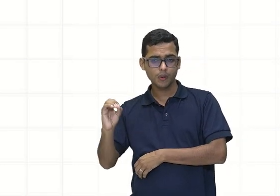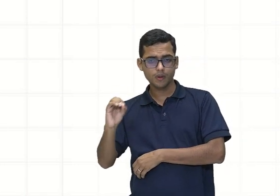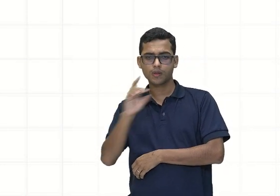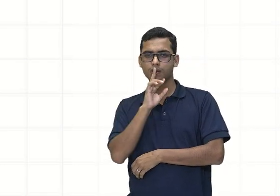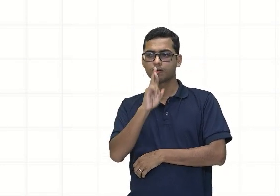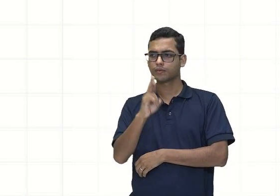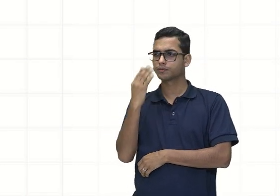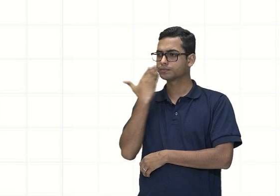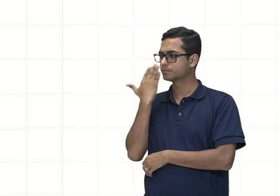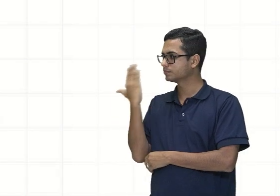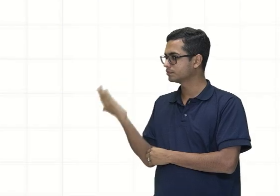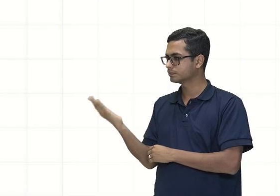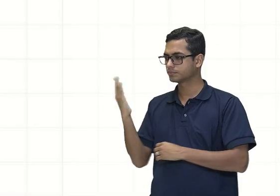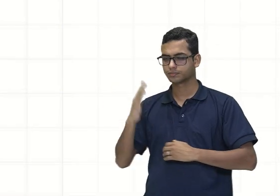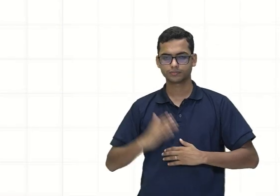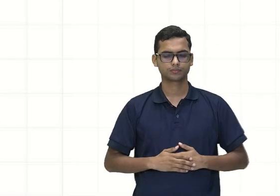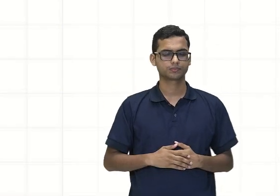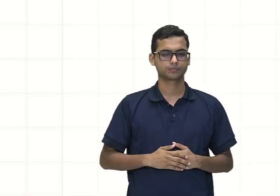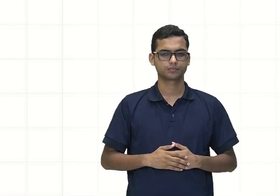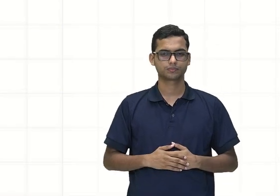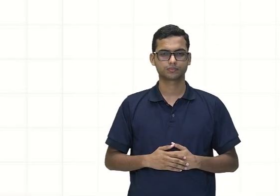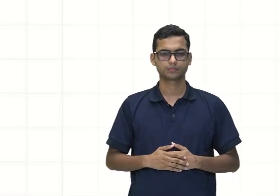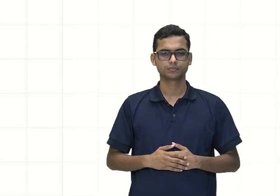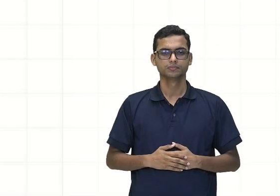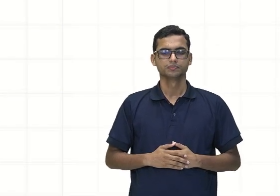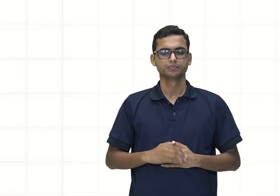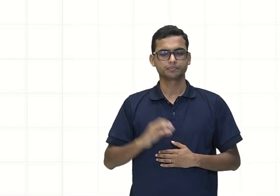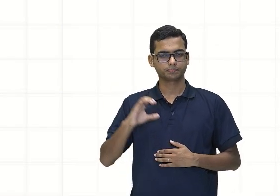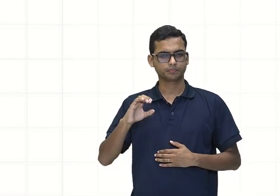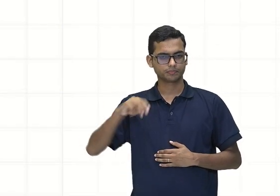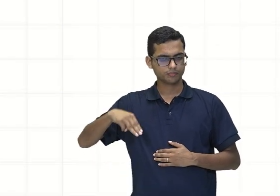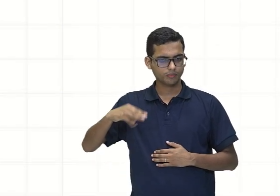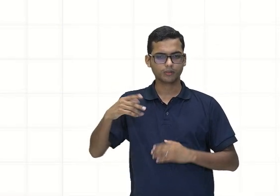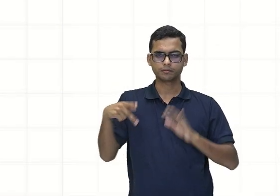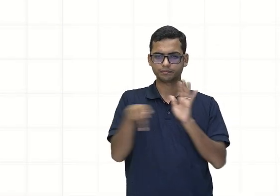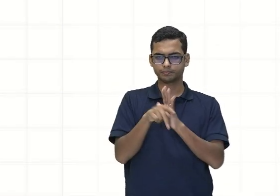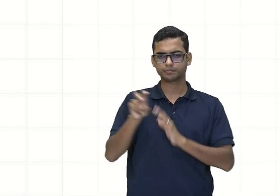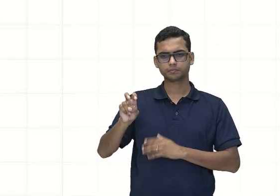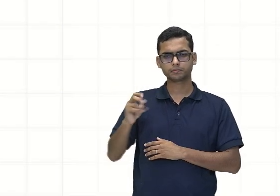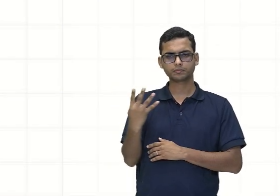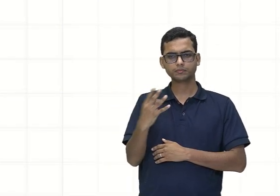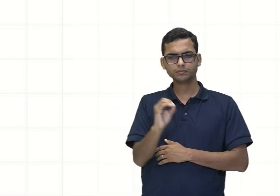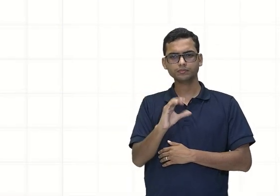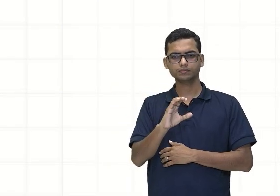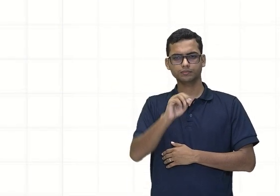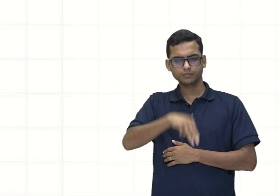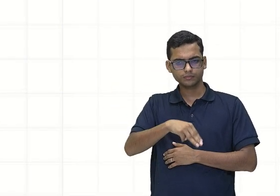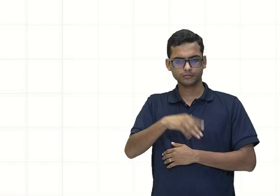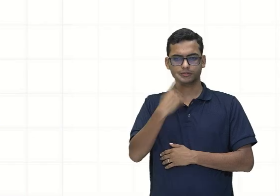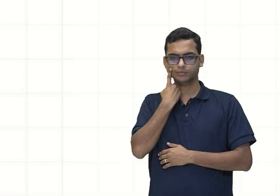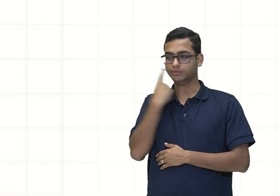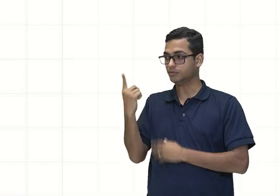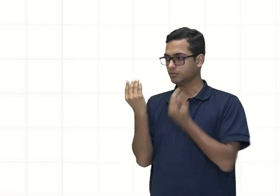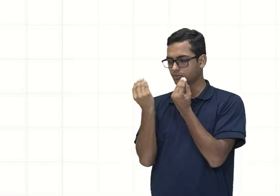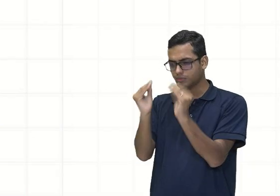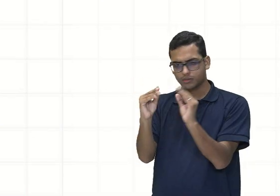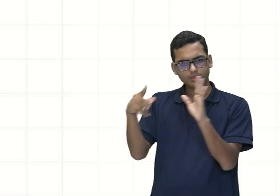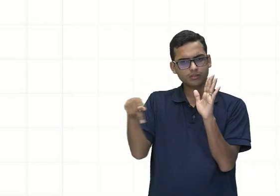aí 540 centímetros, ou seja, está aqui